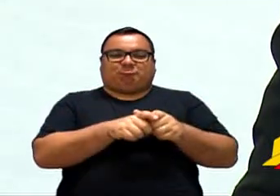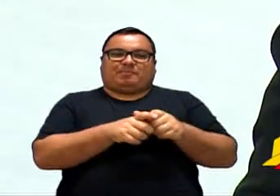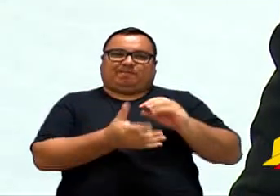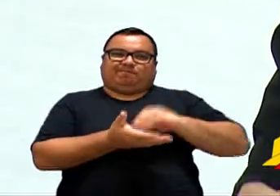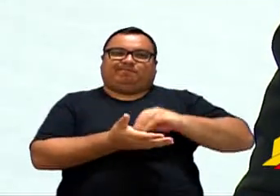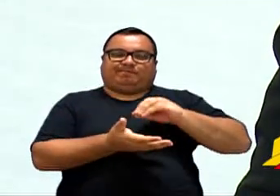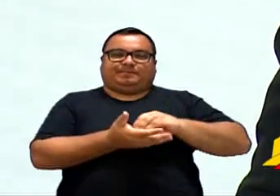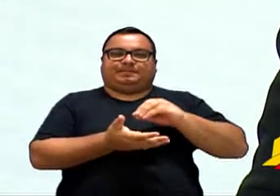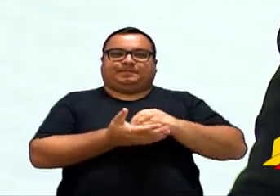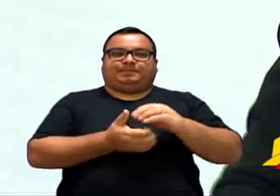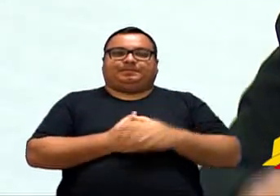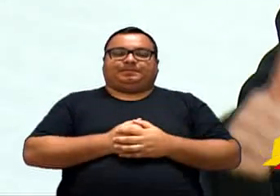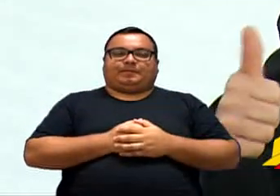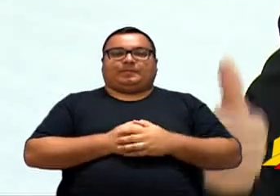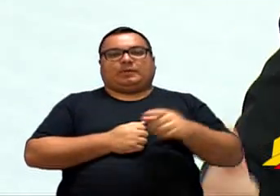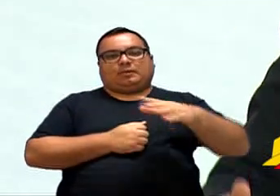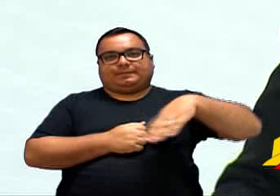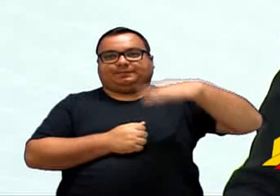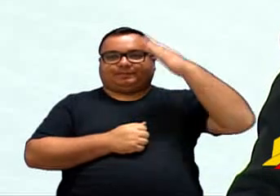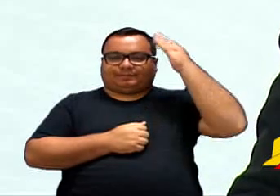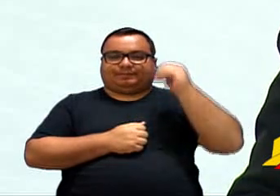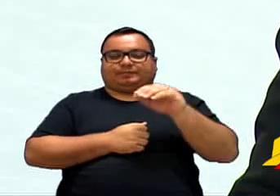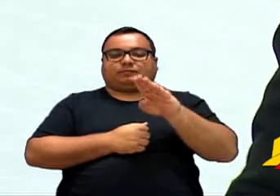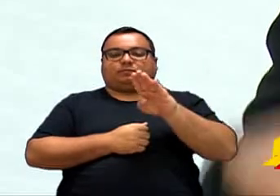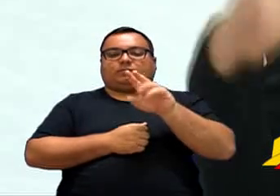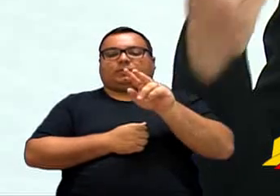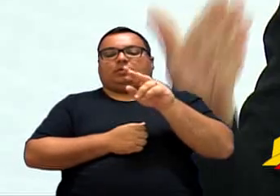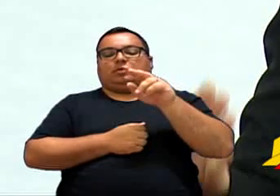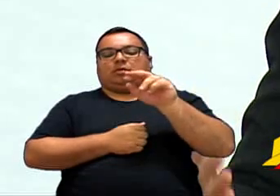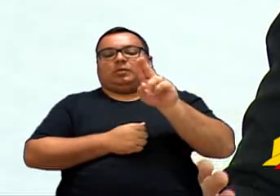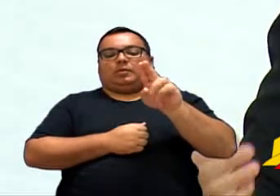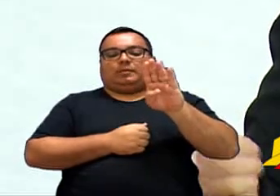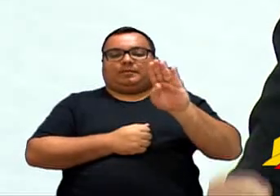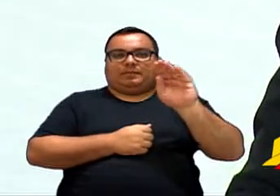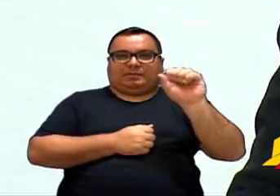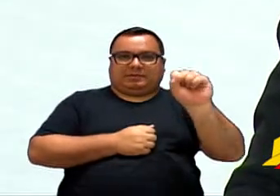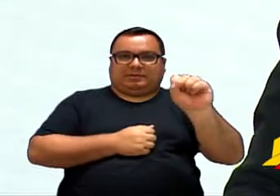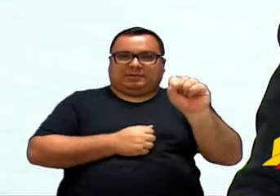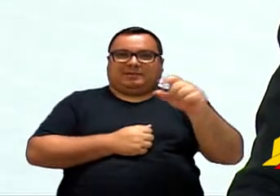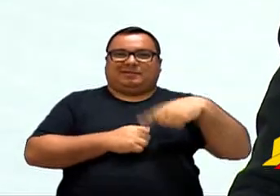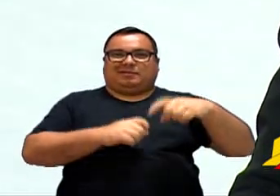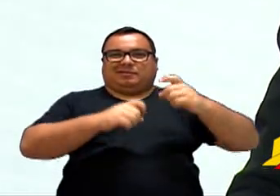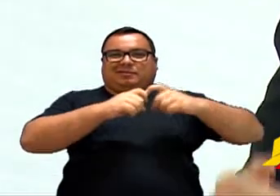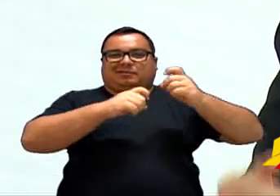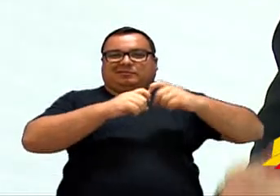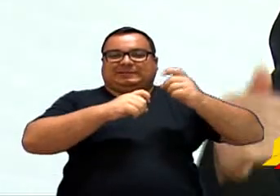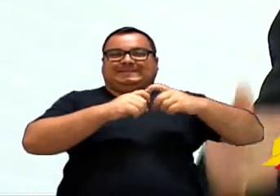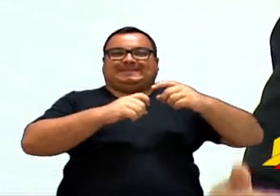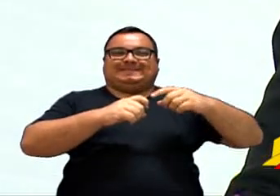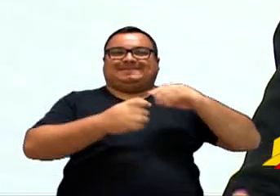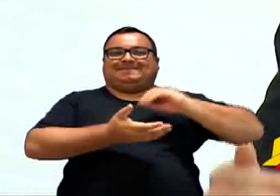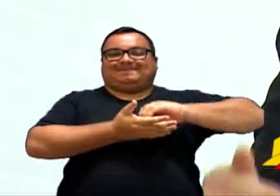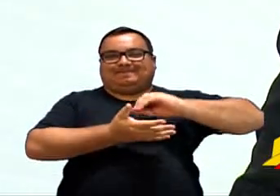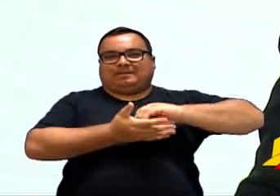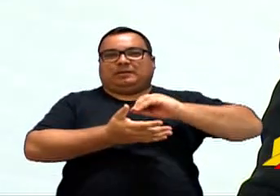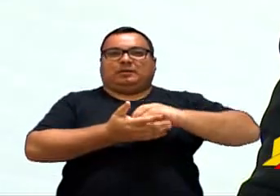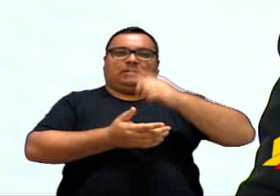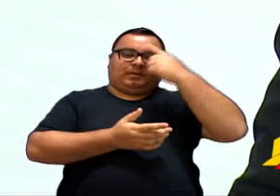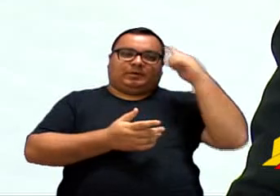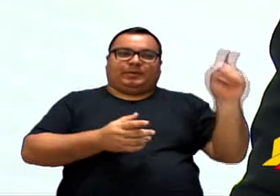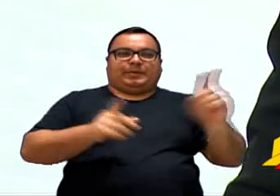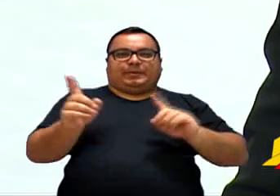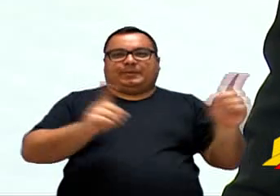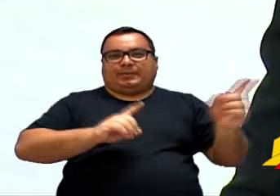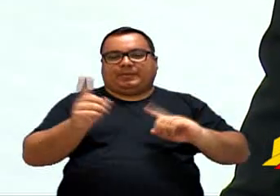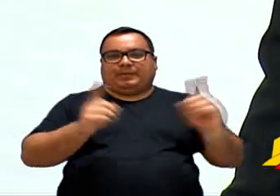aí das UBSs que faltam enfermeiros, faltam profissionais para atendimento, faltam médicos ginecologistas.